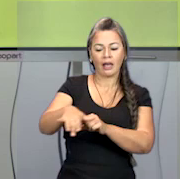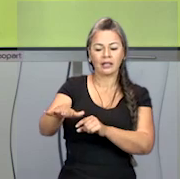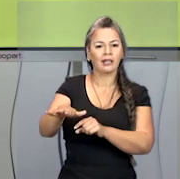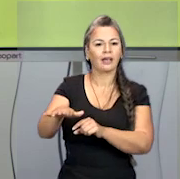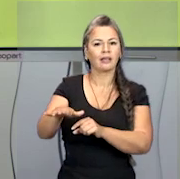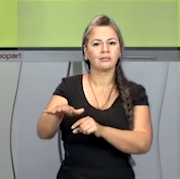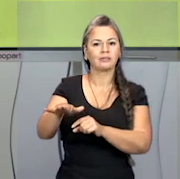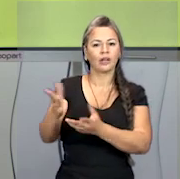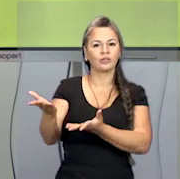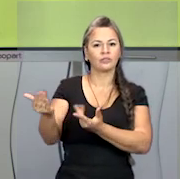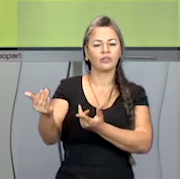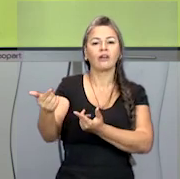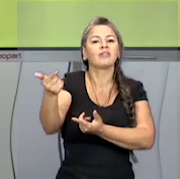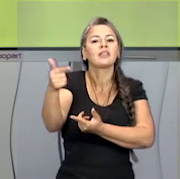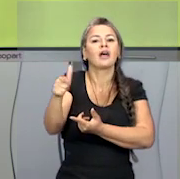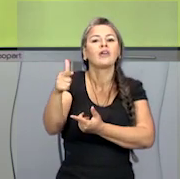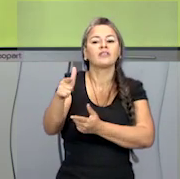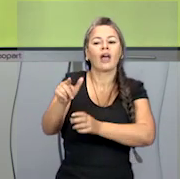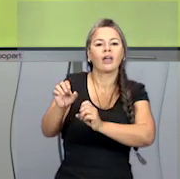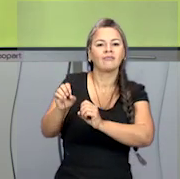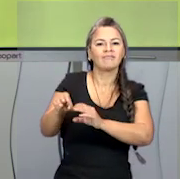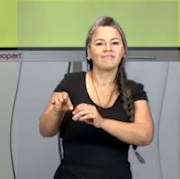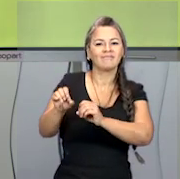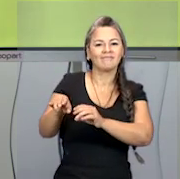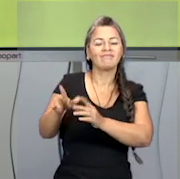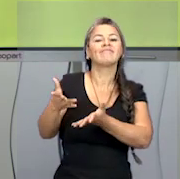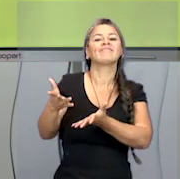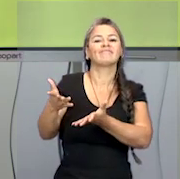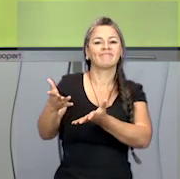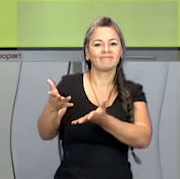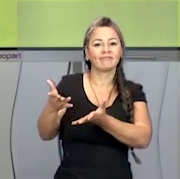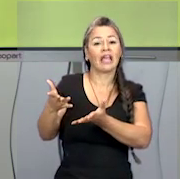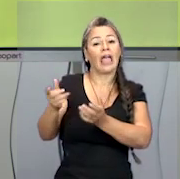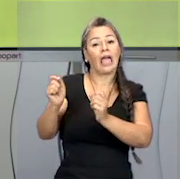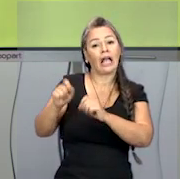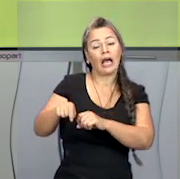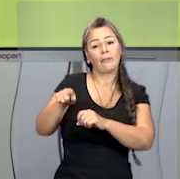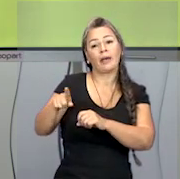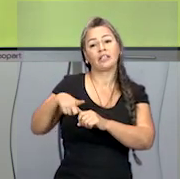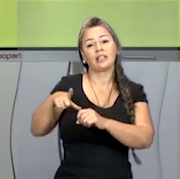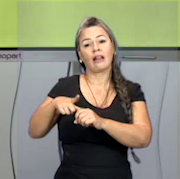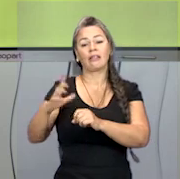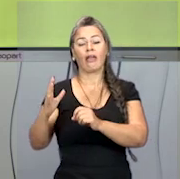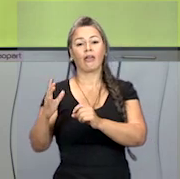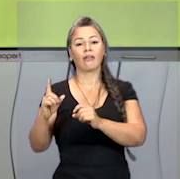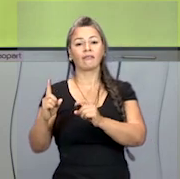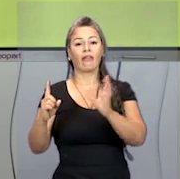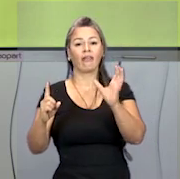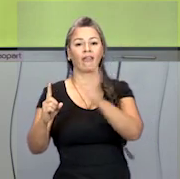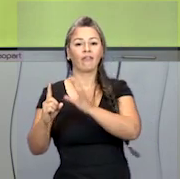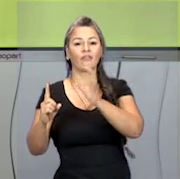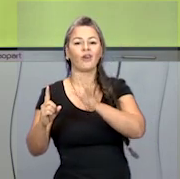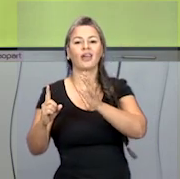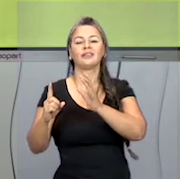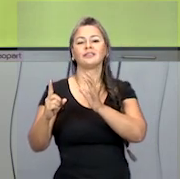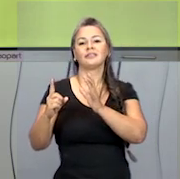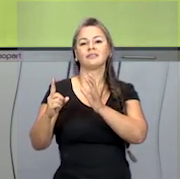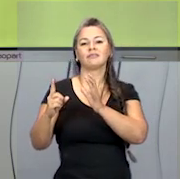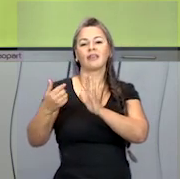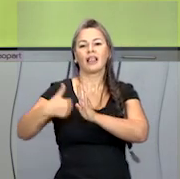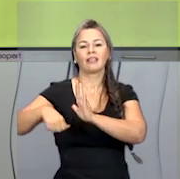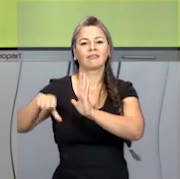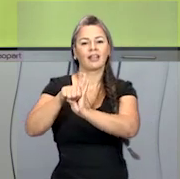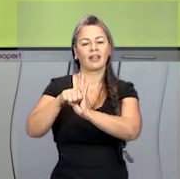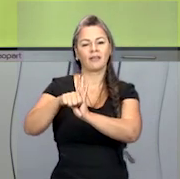formação da educação, eu acabo contribuindo para outros caminhos, que no caso é a criminalidade. Mas